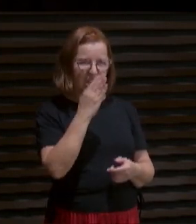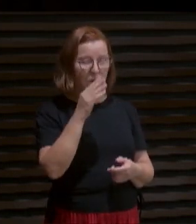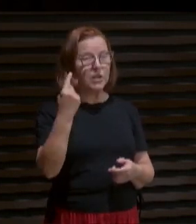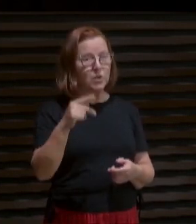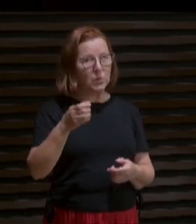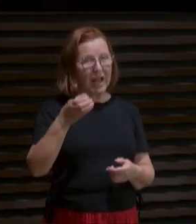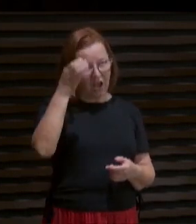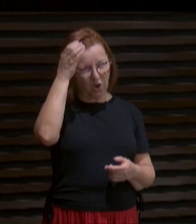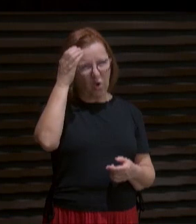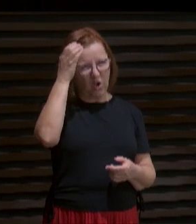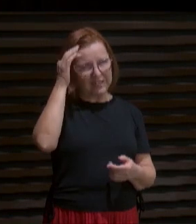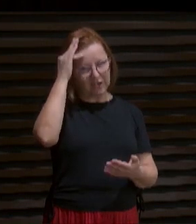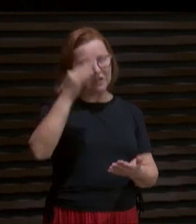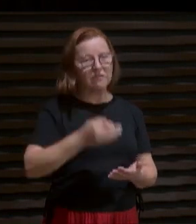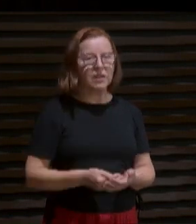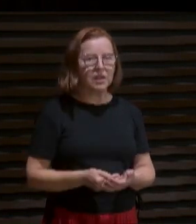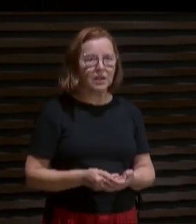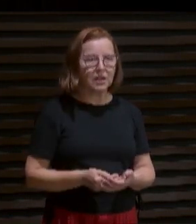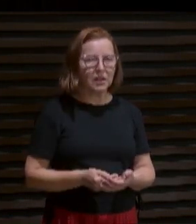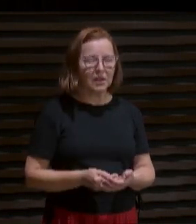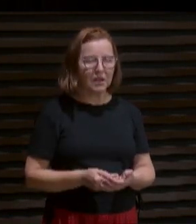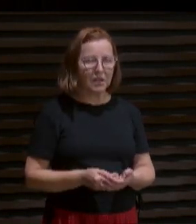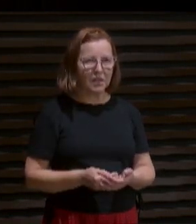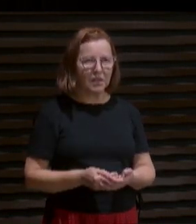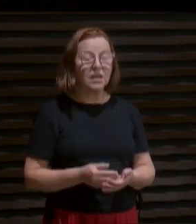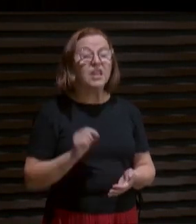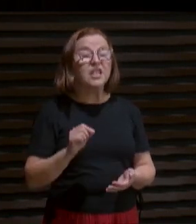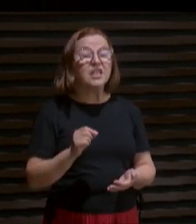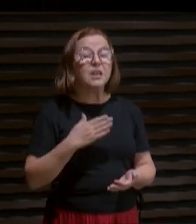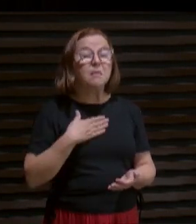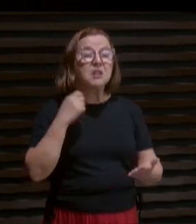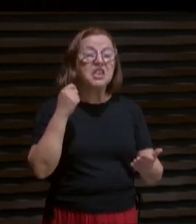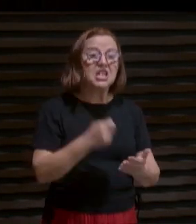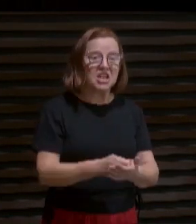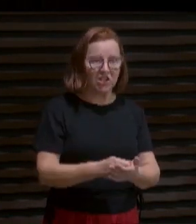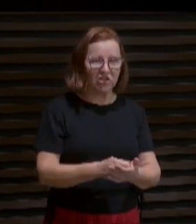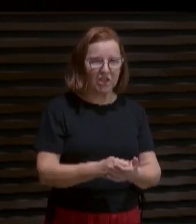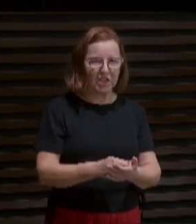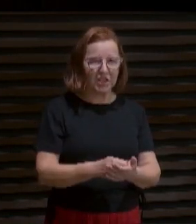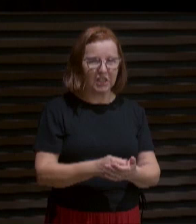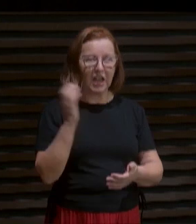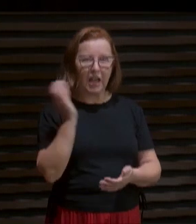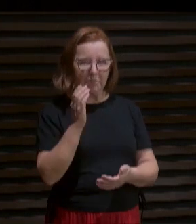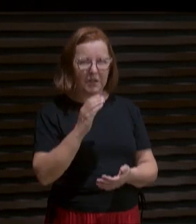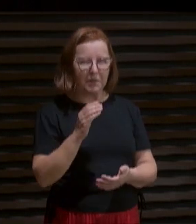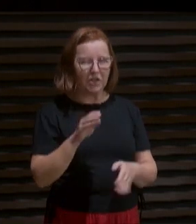me assegura que mais rapidamente ainda não trairá a empresa?